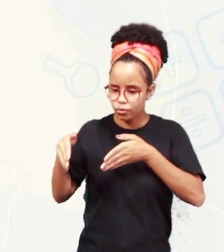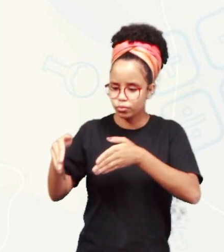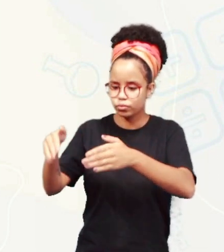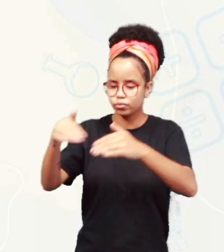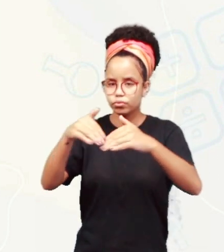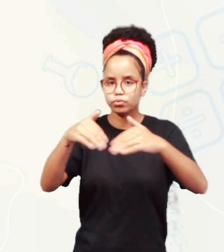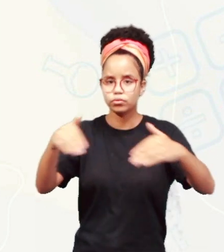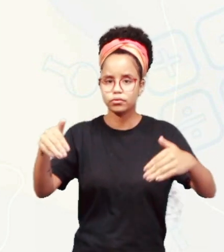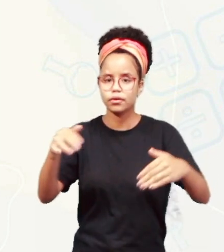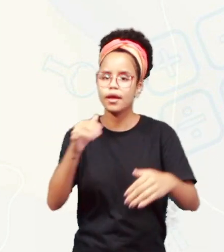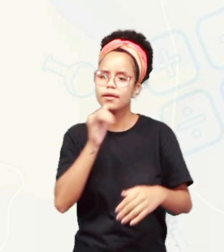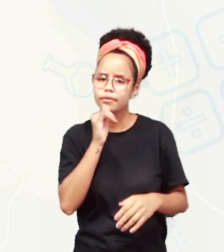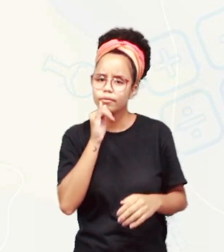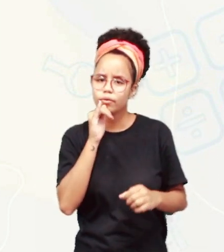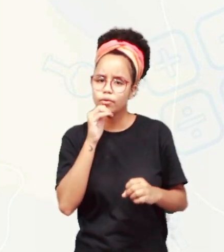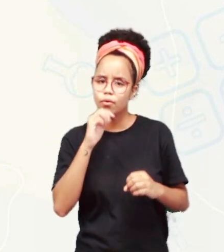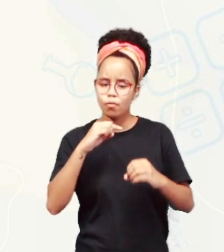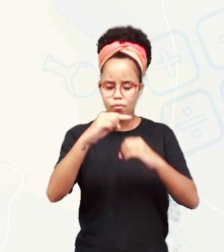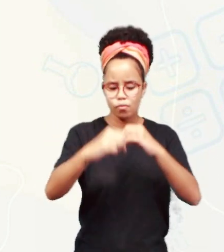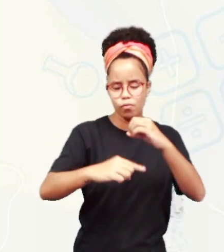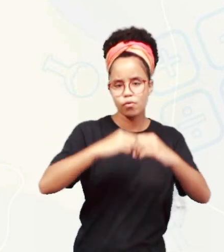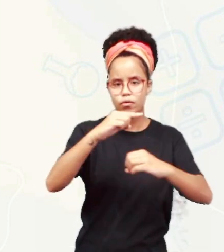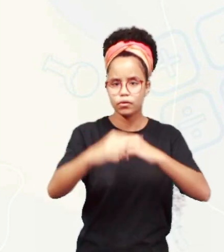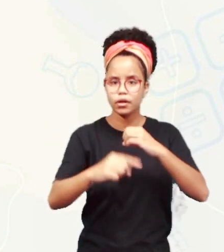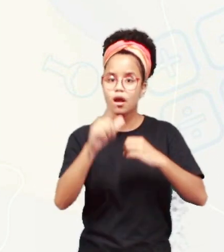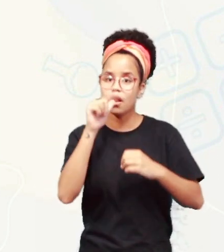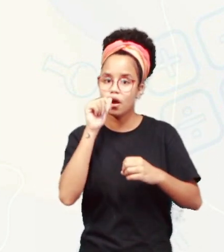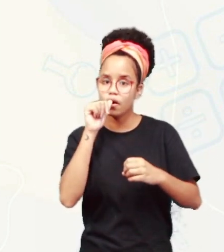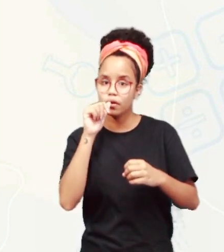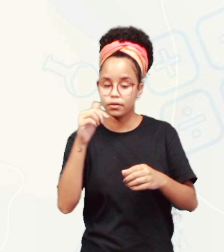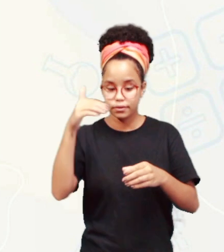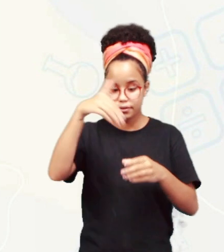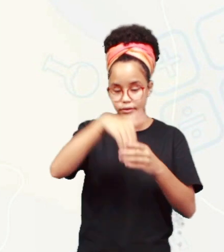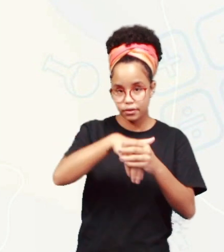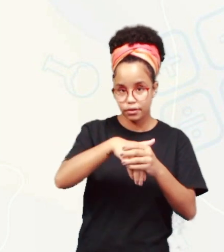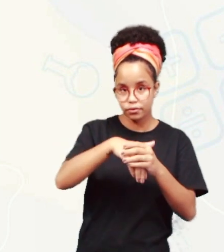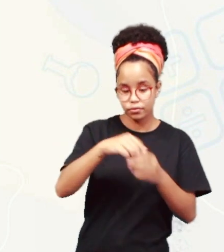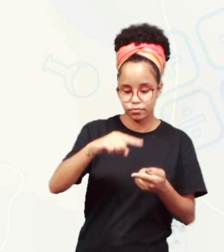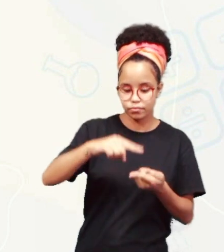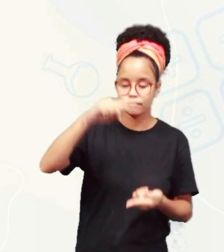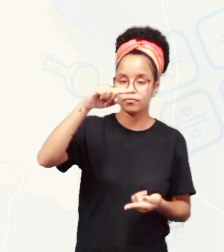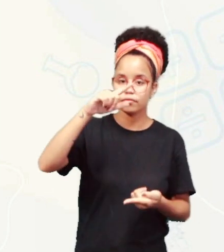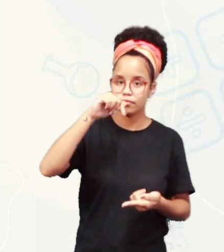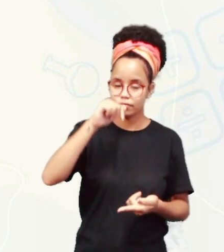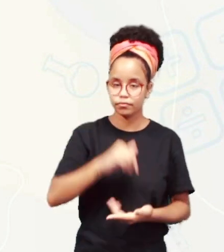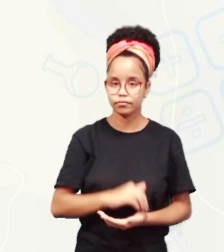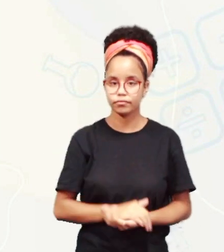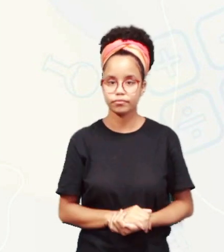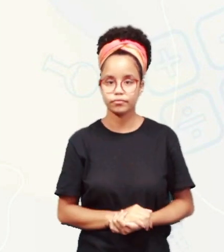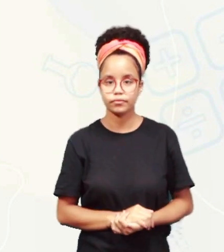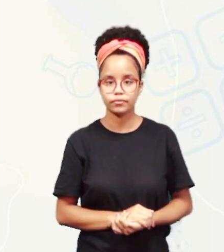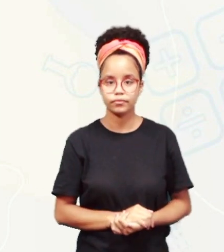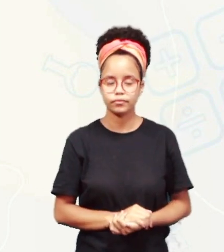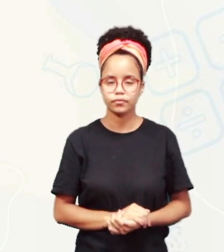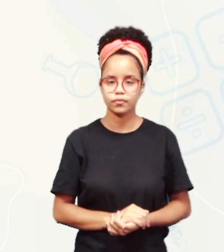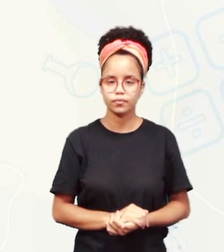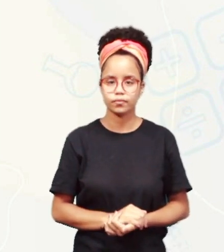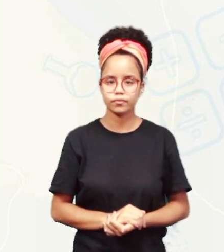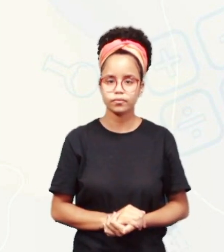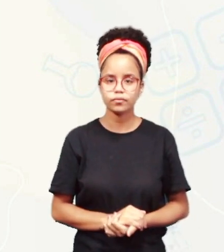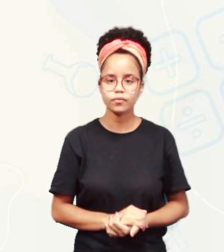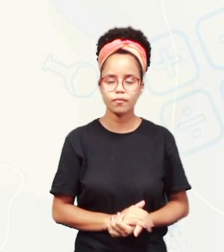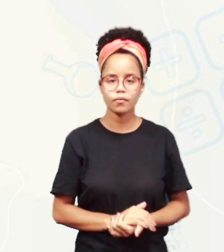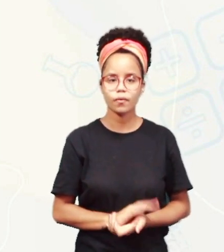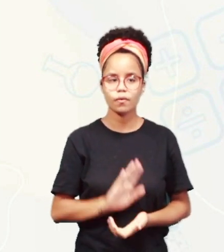exemplo moléculas de água em uma garrafa e quando o sistema ocorre